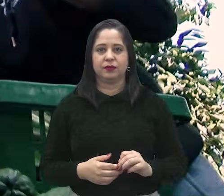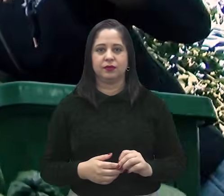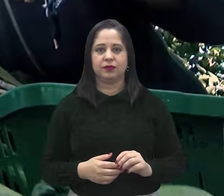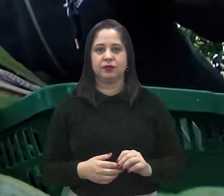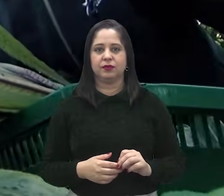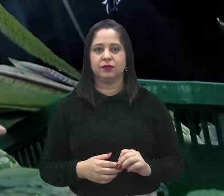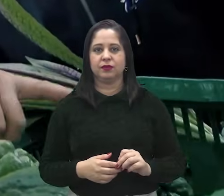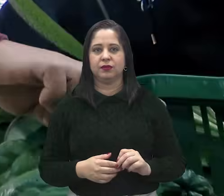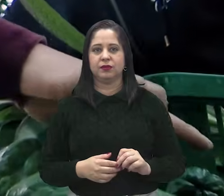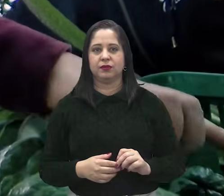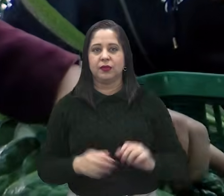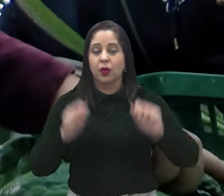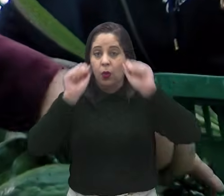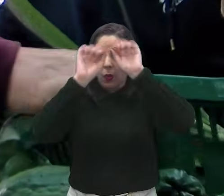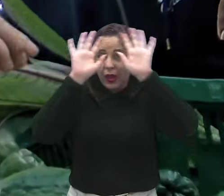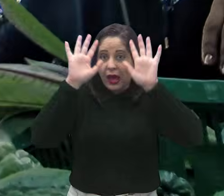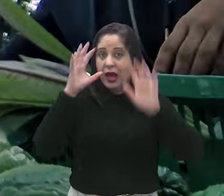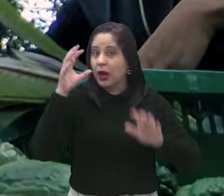bem espinhento, tá vendo?